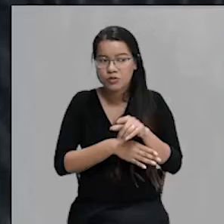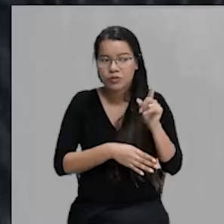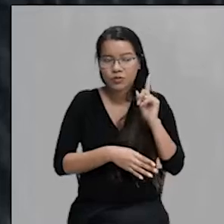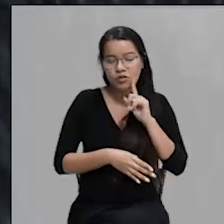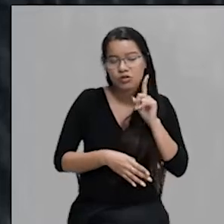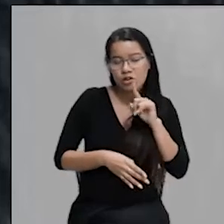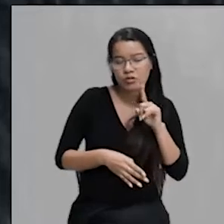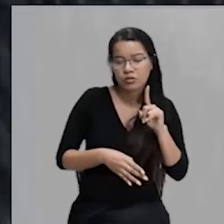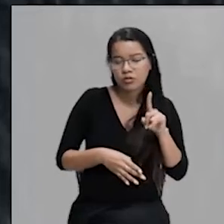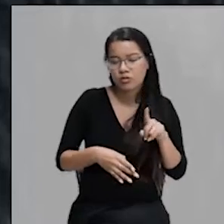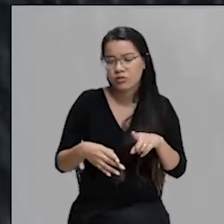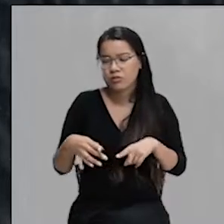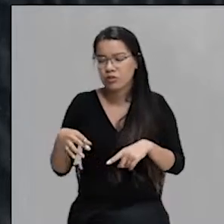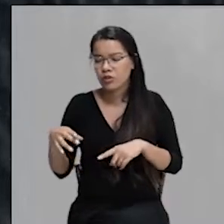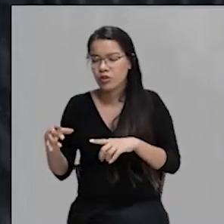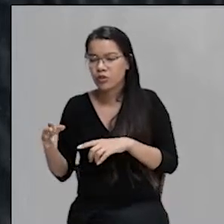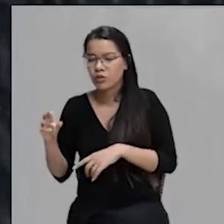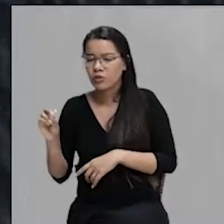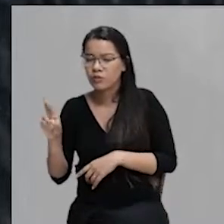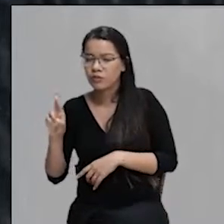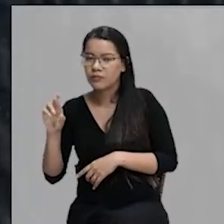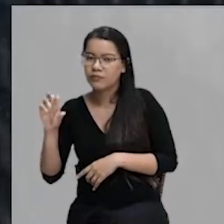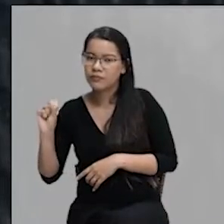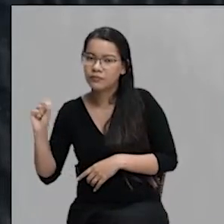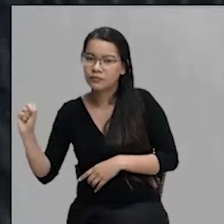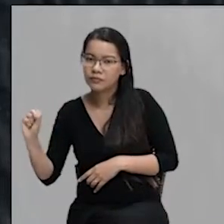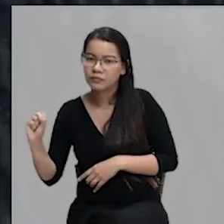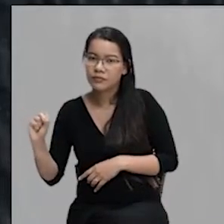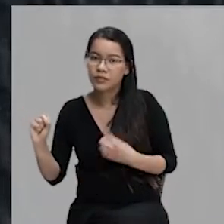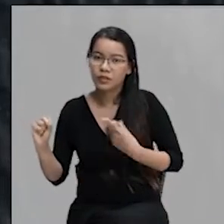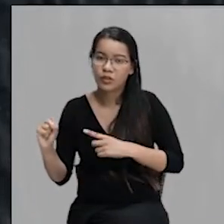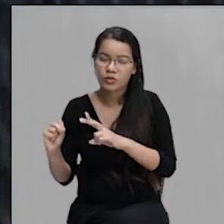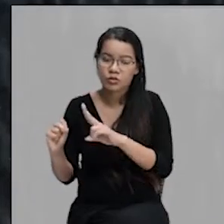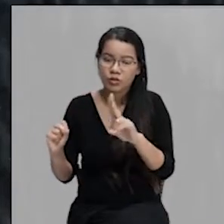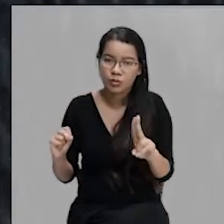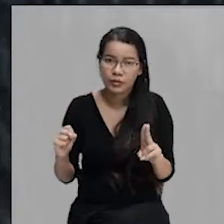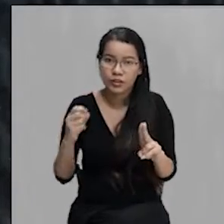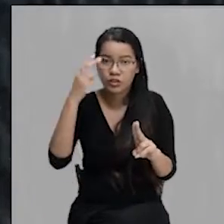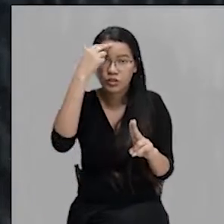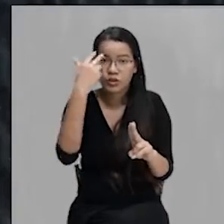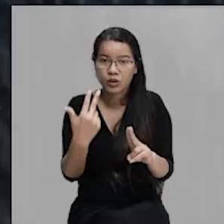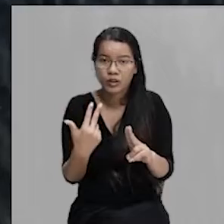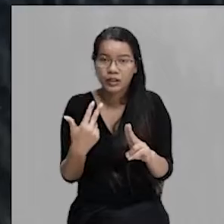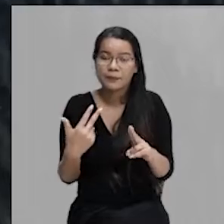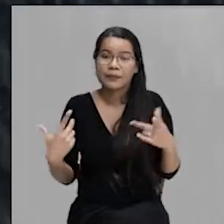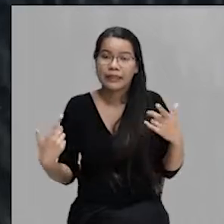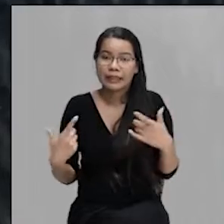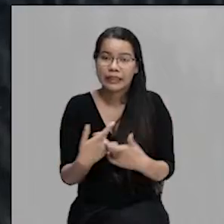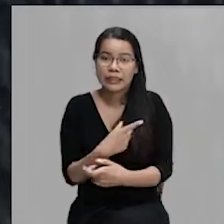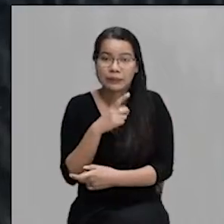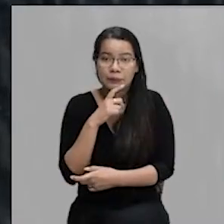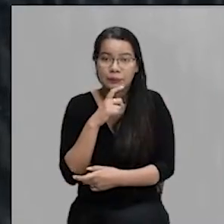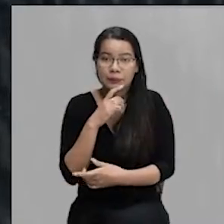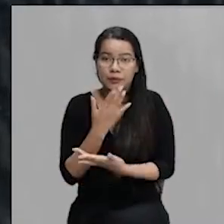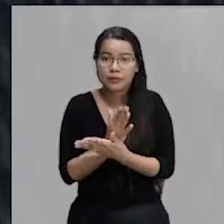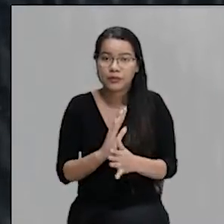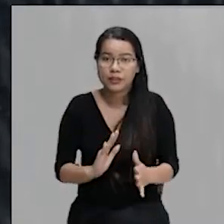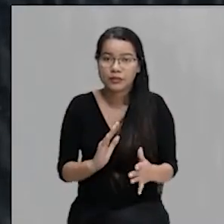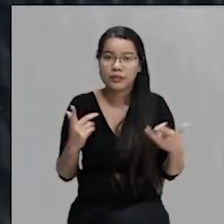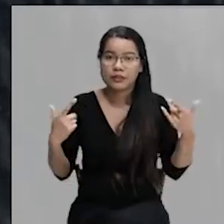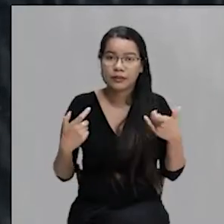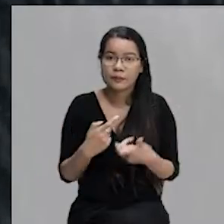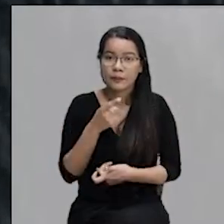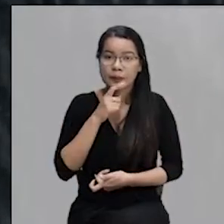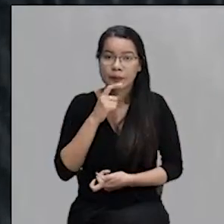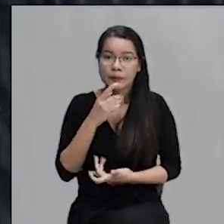União Soviética. Um conflito latente, que a gente chama na história de Guerra Fria. O fim da Guerra Fria se dá com o fim da União